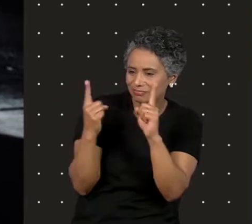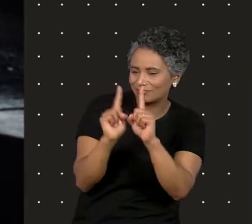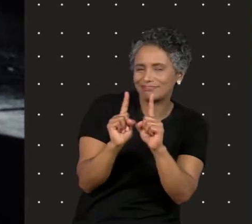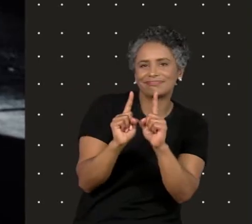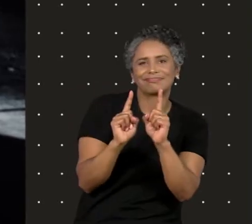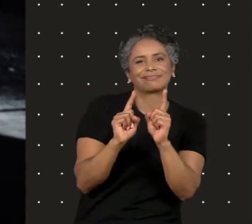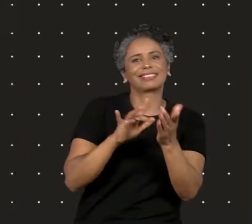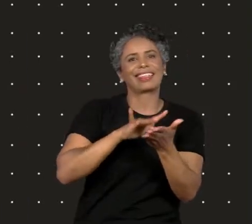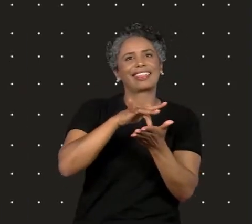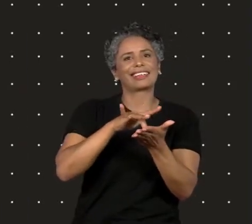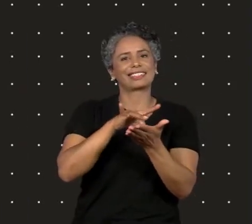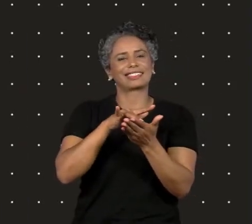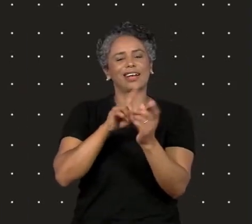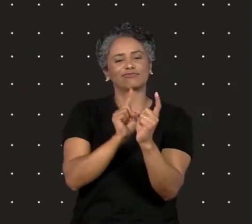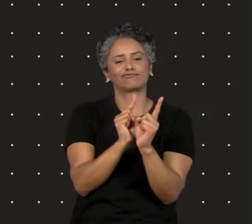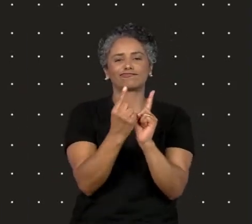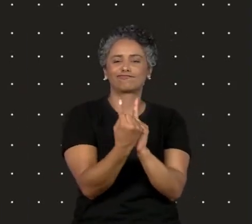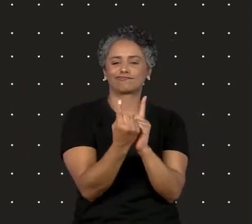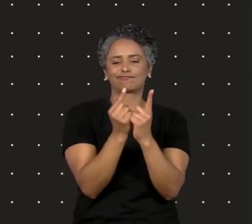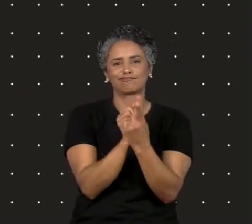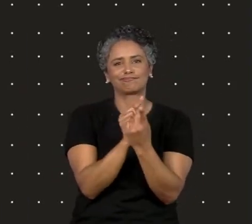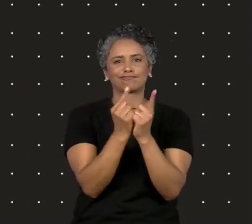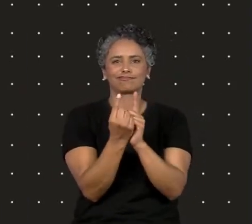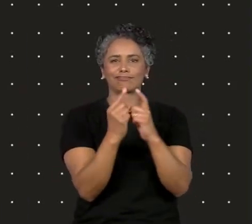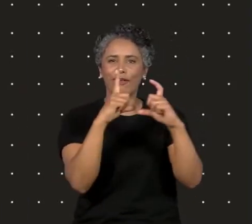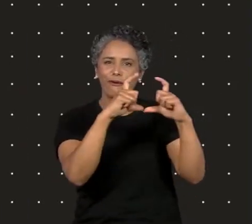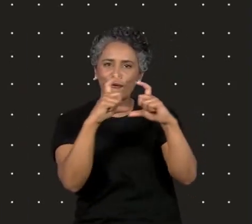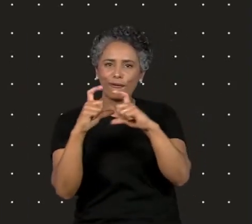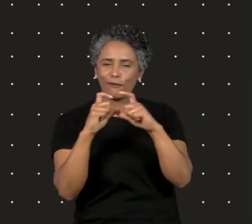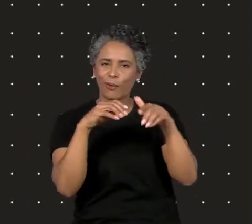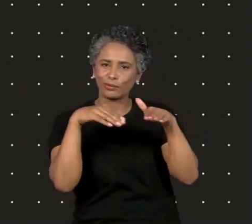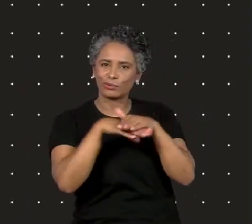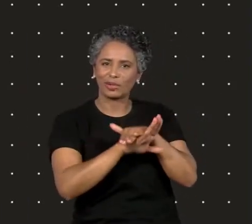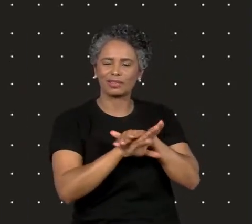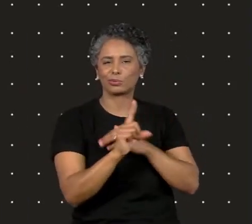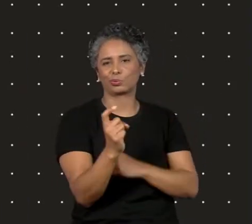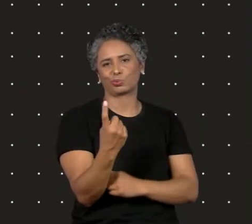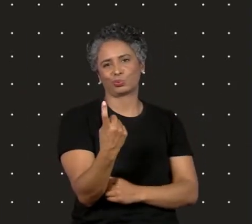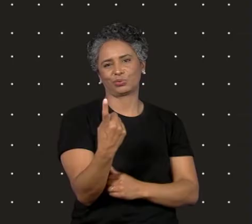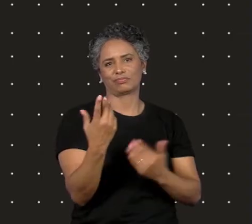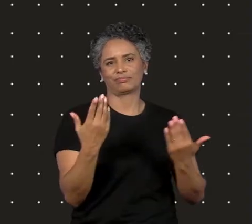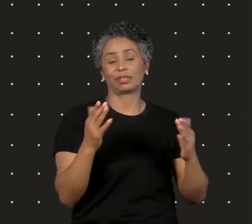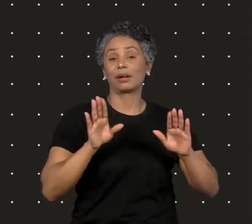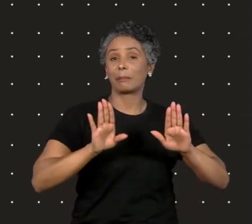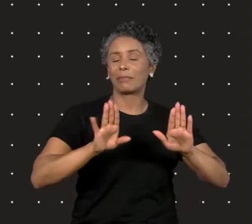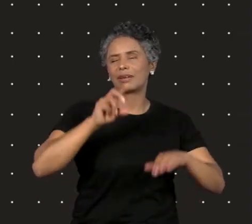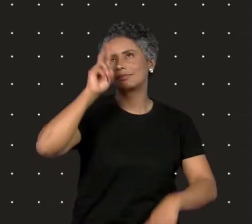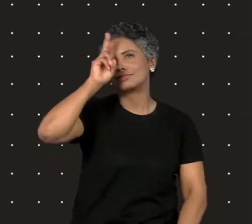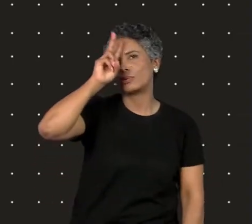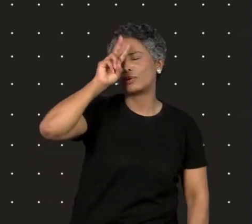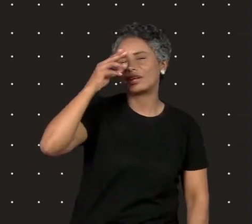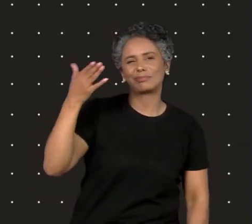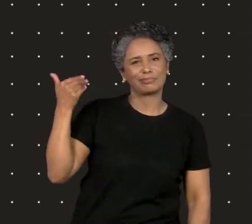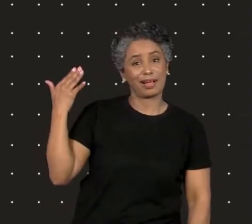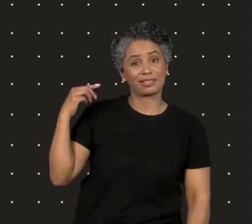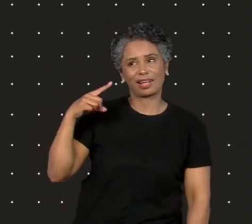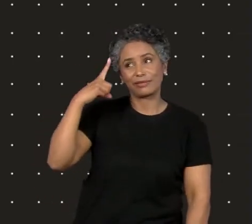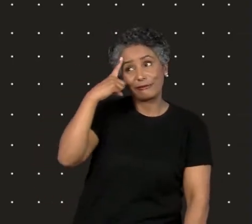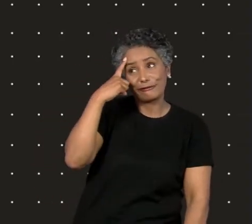esse pas de deux, não muito frequentemente. Era o pas de deux, a coreografia